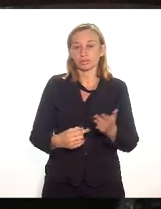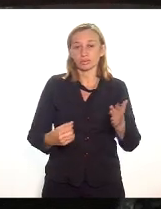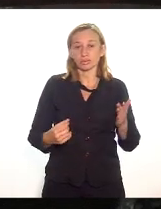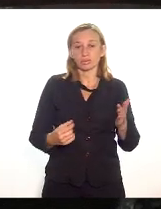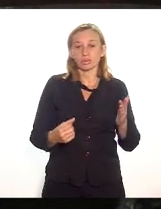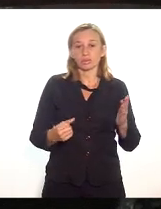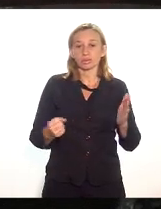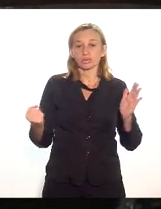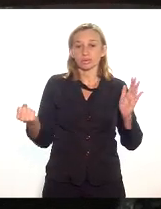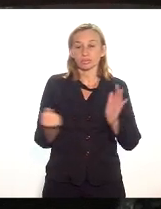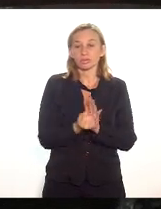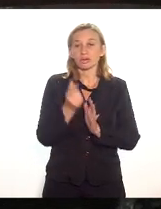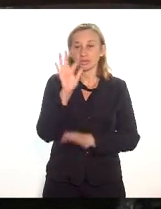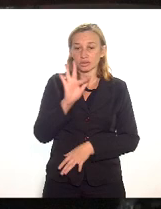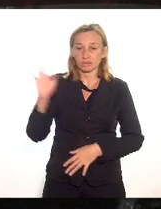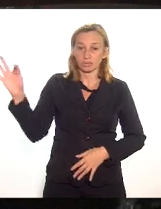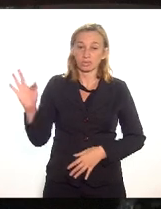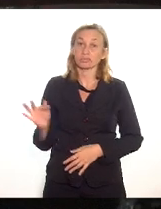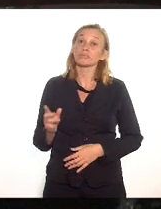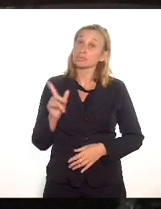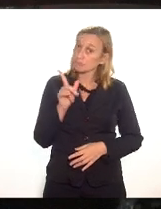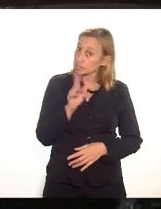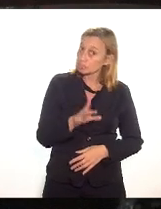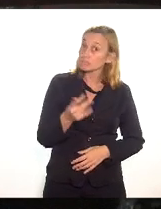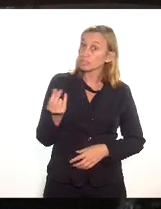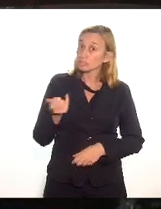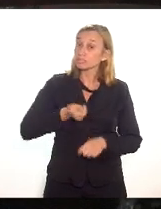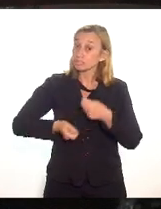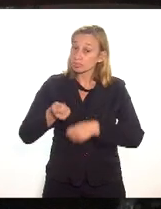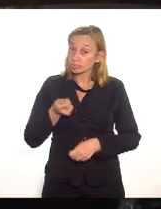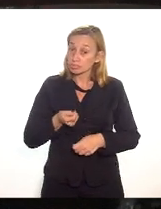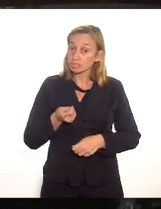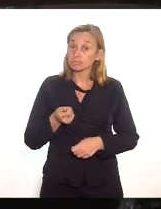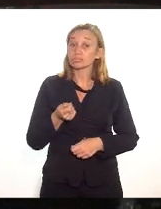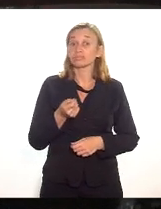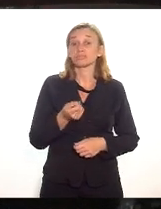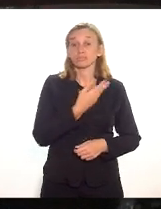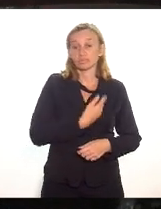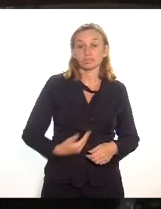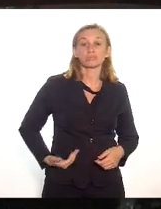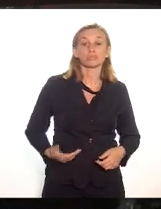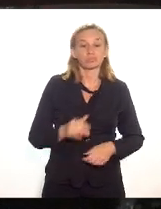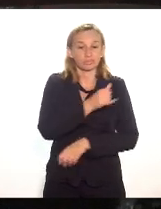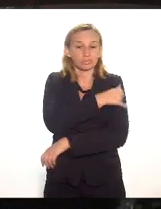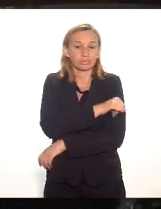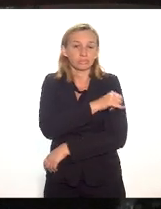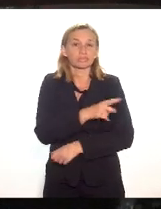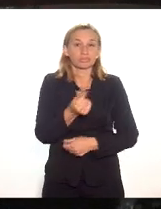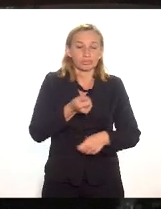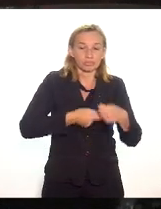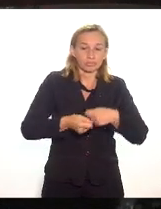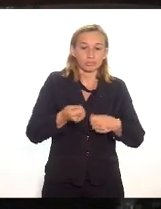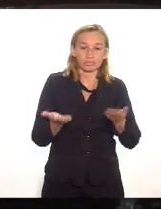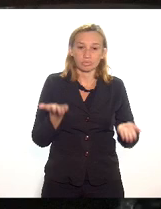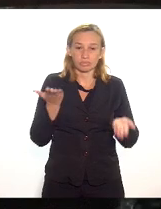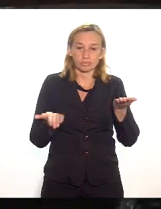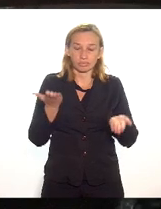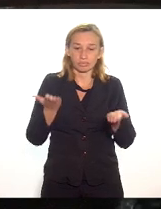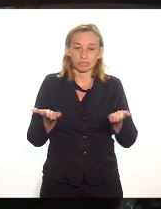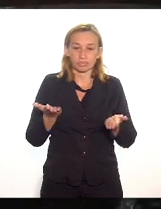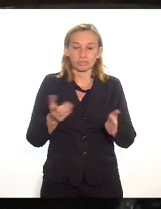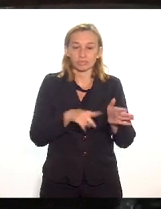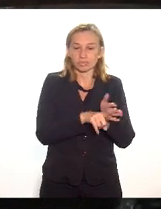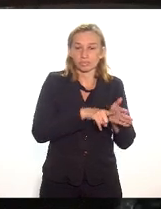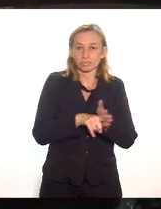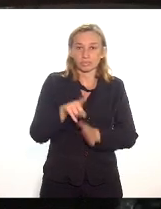contas públicas do Rio de Janeiro, para a economia e para assegurar o equilíbrio fiscal do Rio de